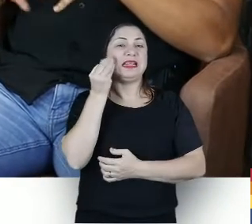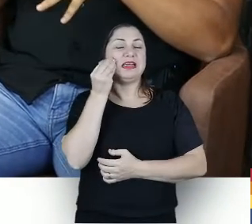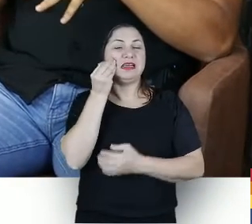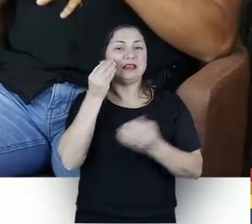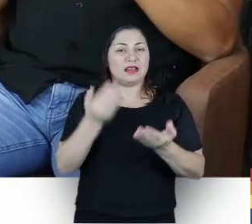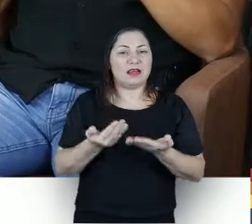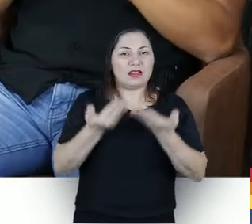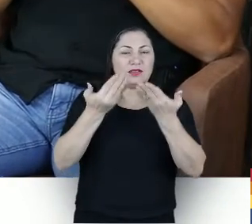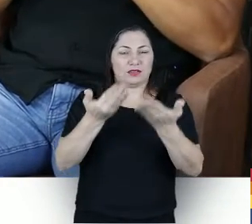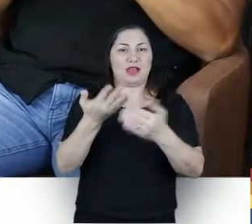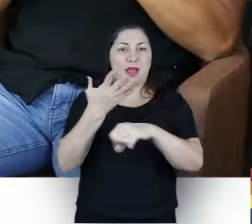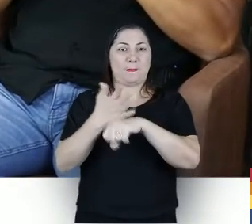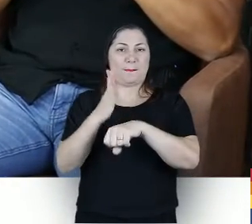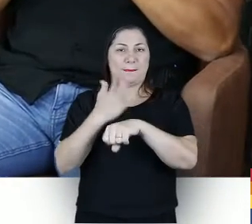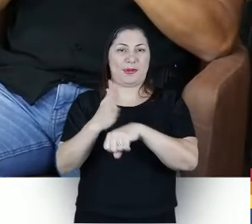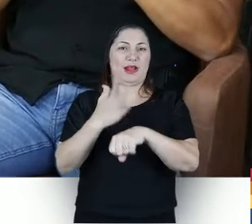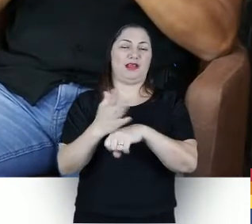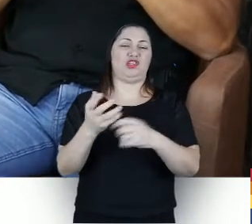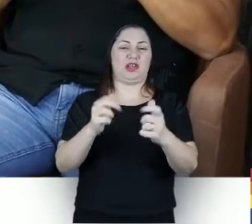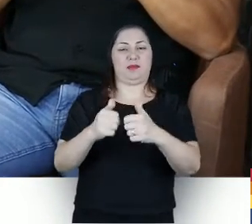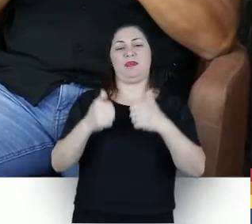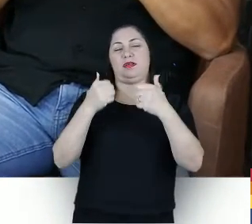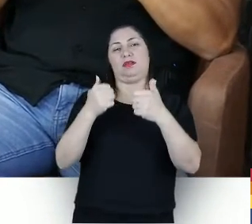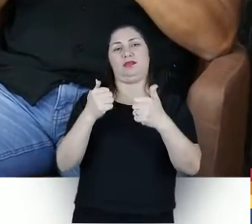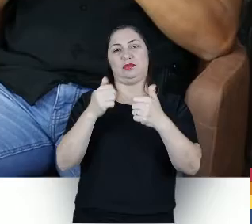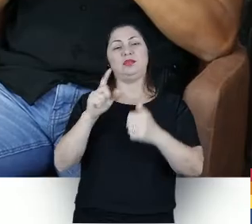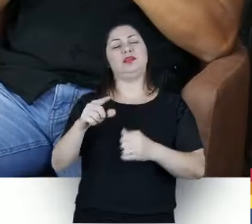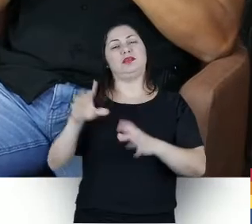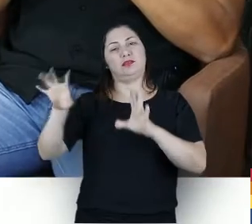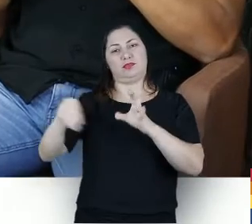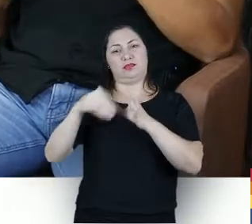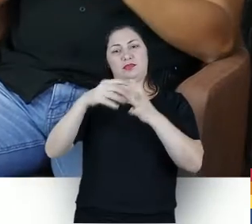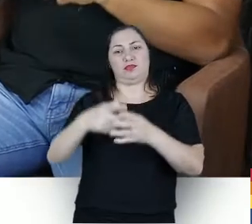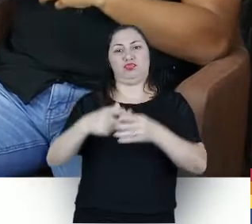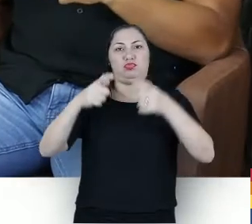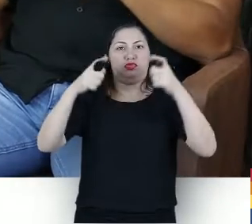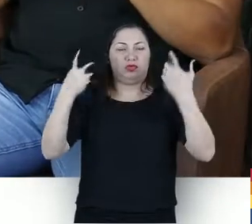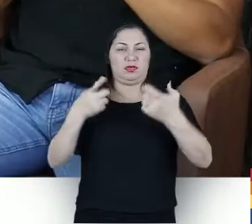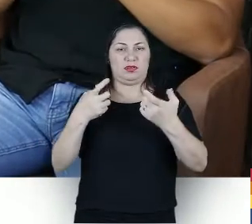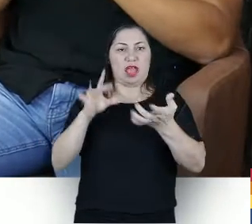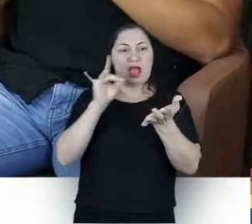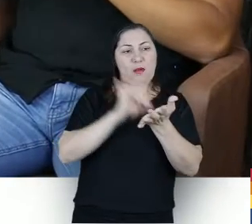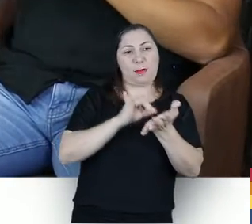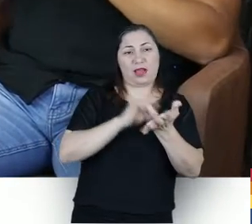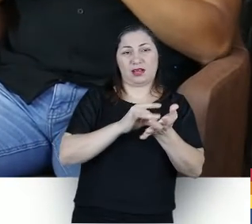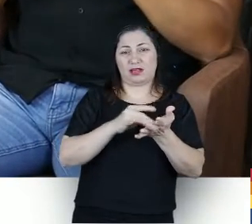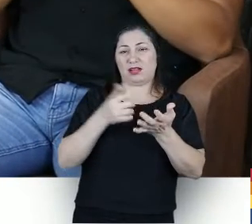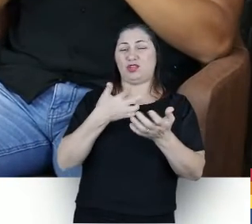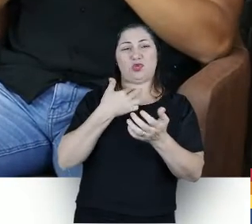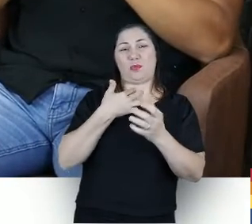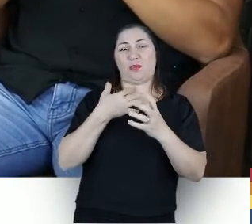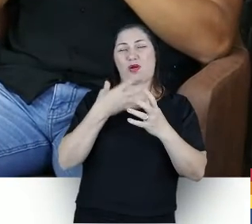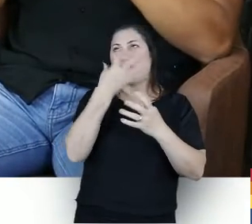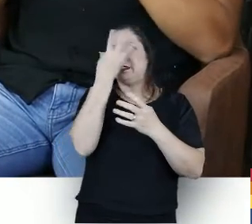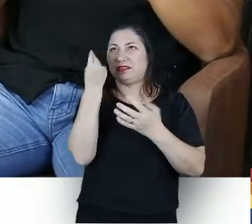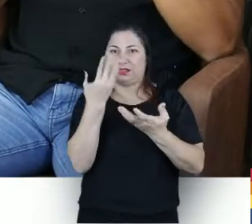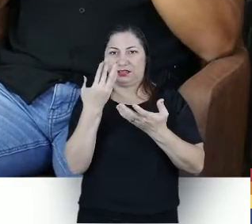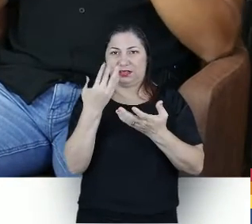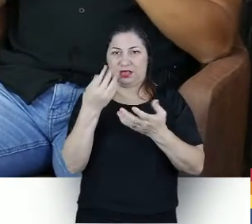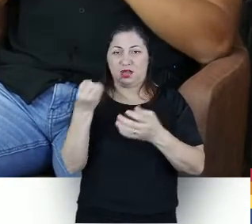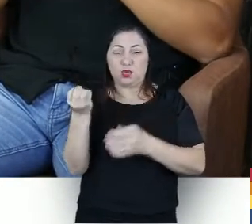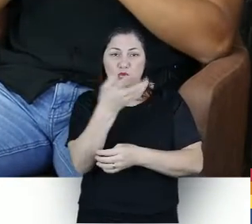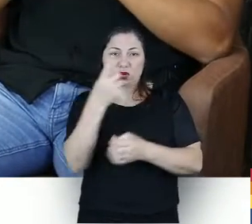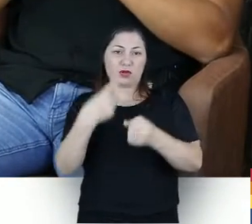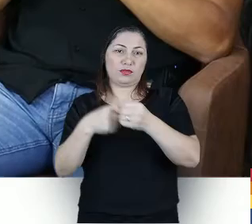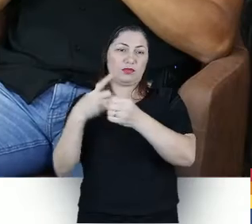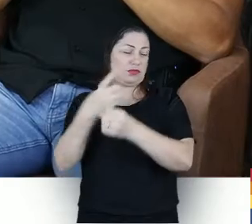de novo, falta a gente ter a coragem para executar, para se aproximar, né, entre áreas e